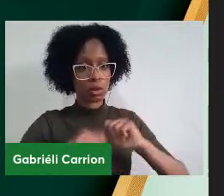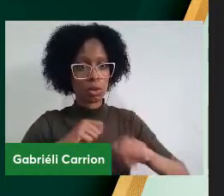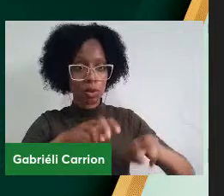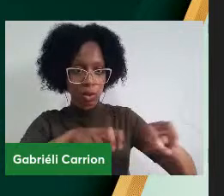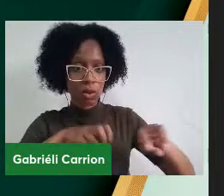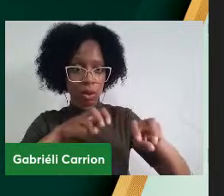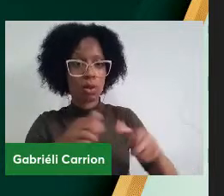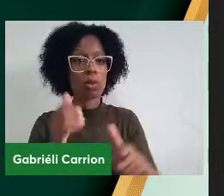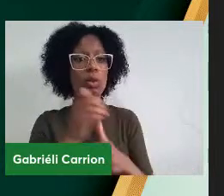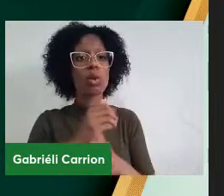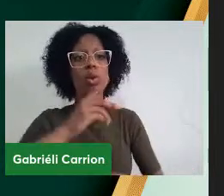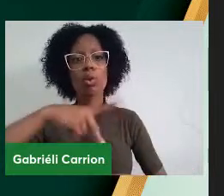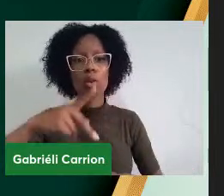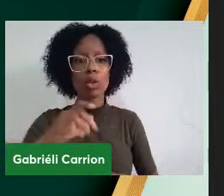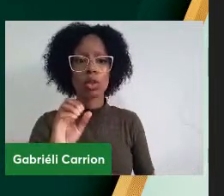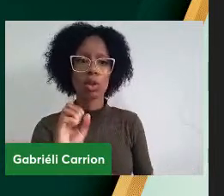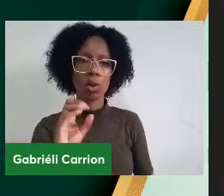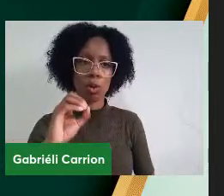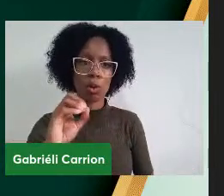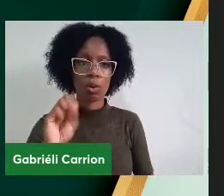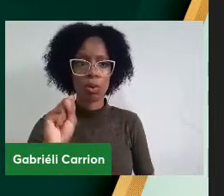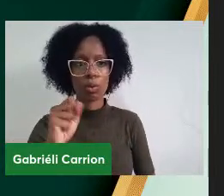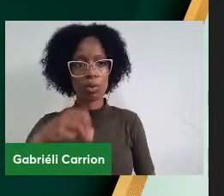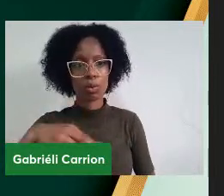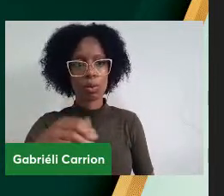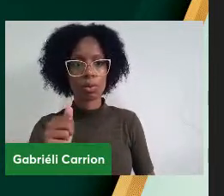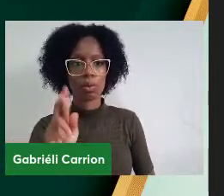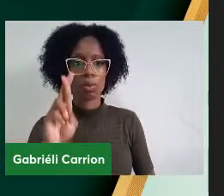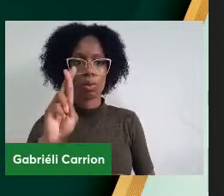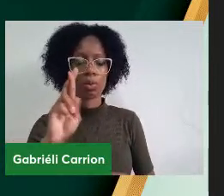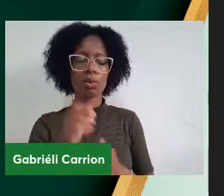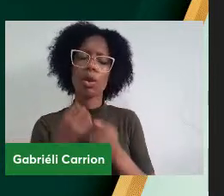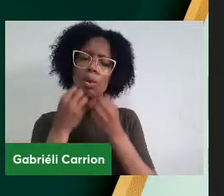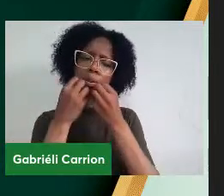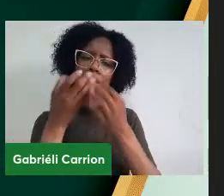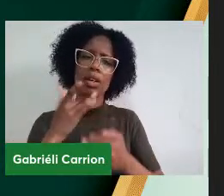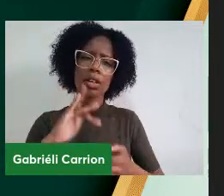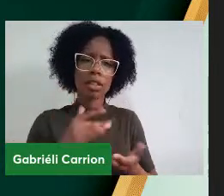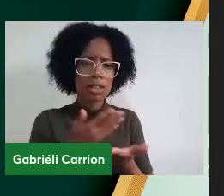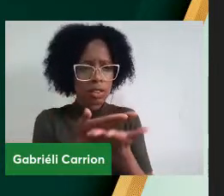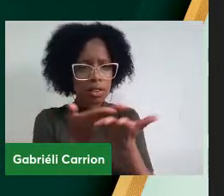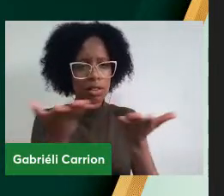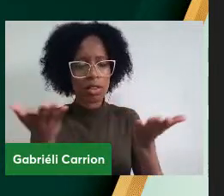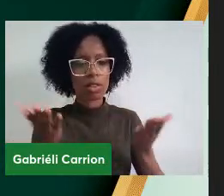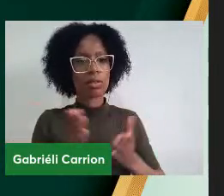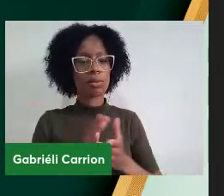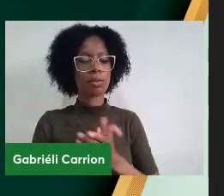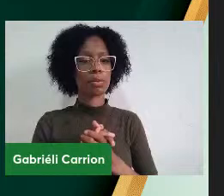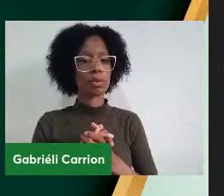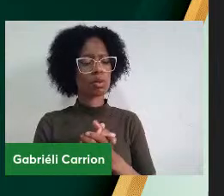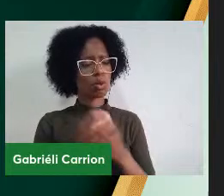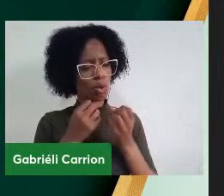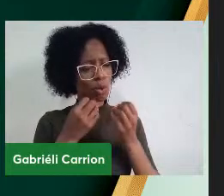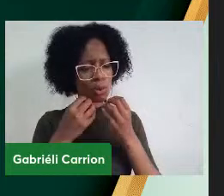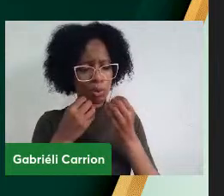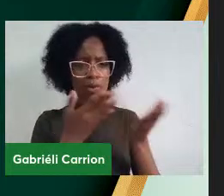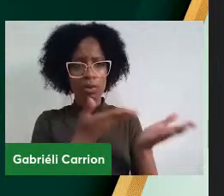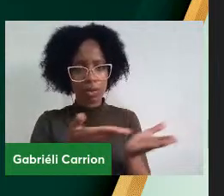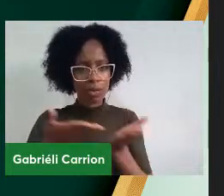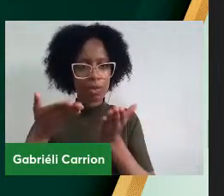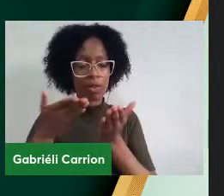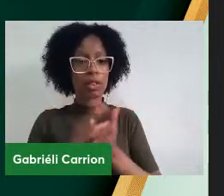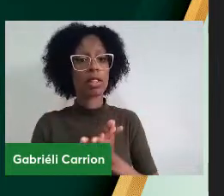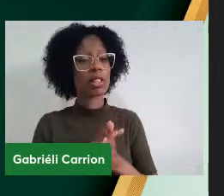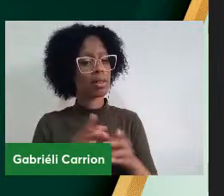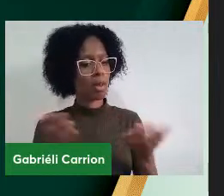agronegócio, professor Osmar Manuel Nunes. Boa tarde a todos. Sejam bem-vindos e